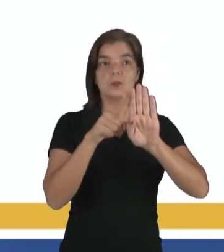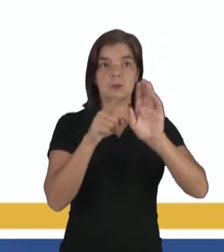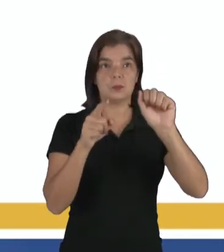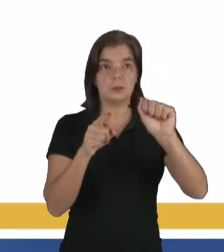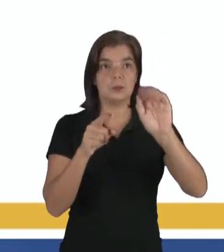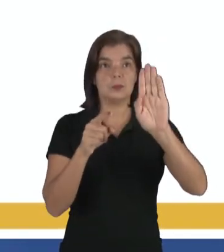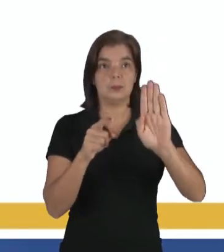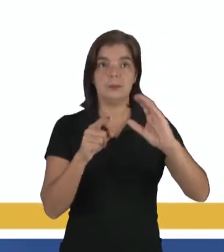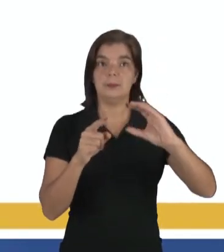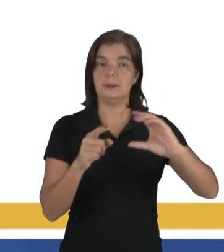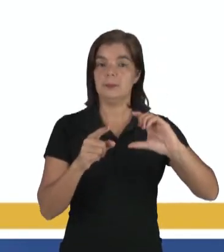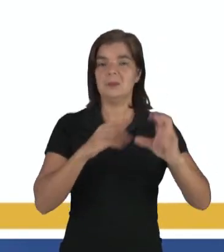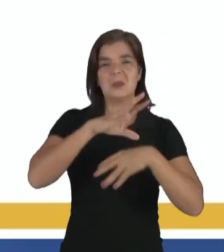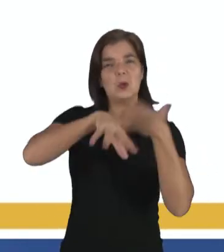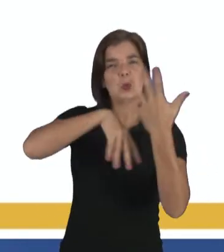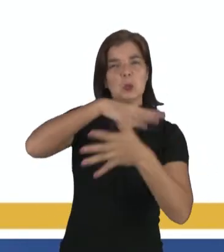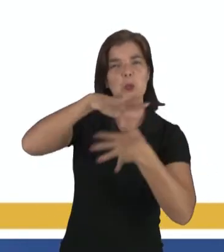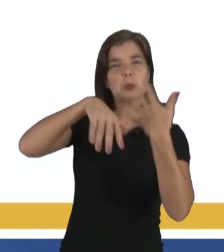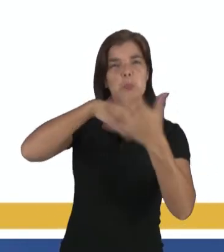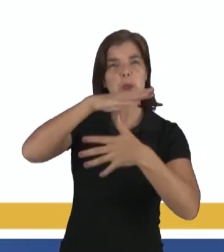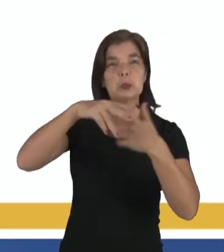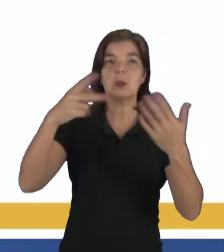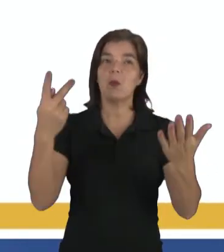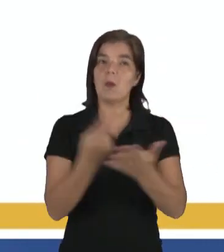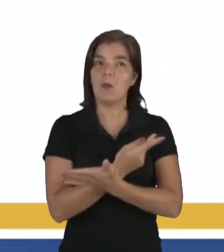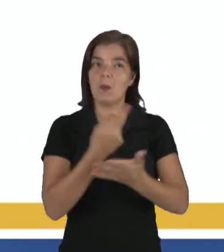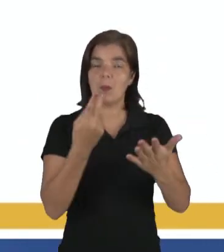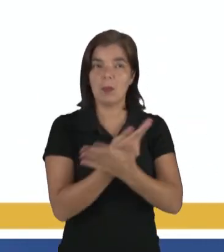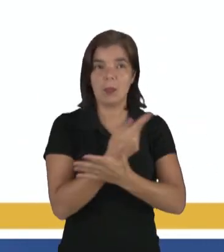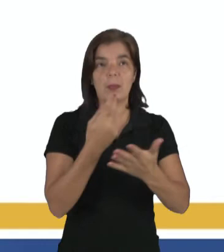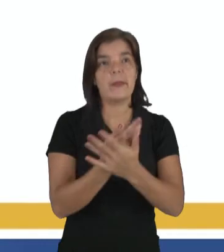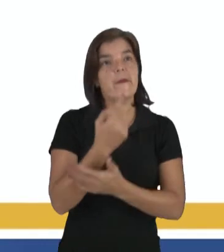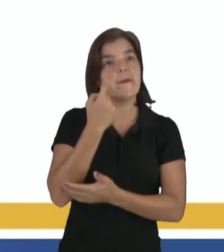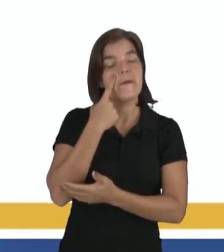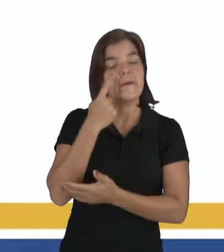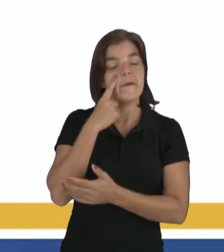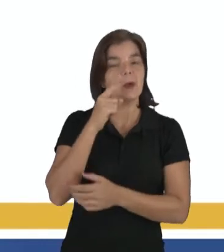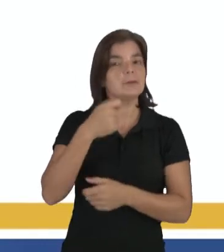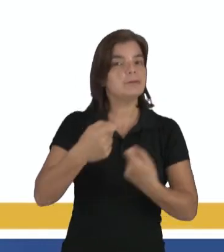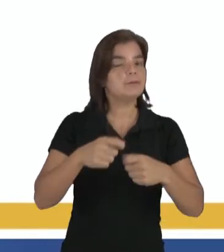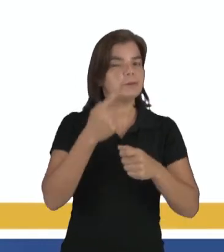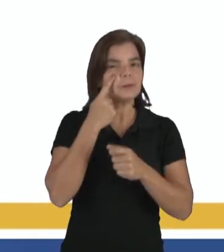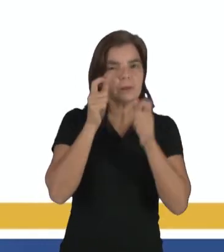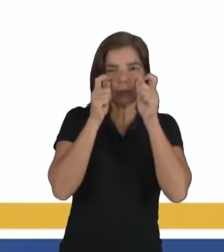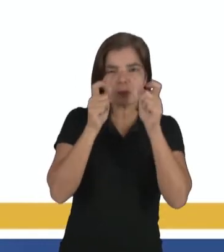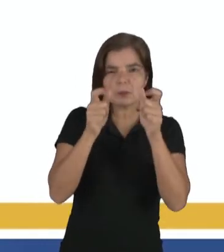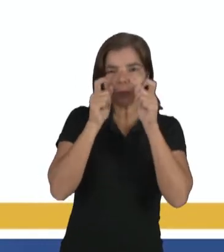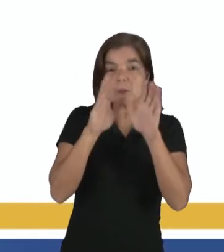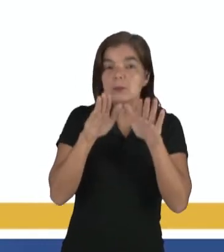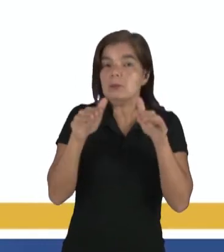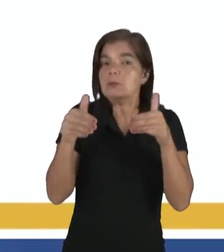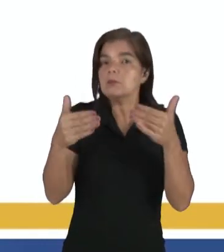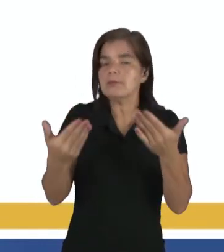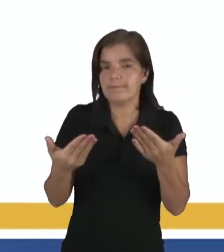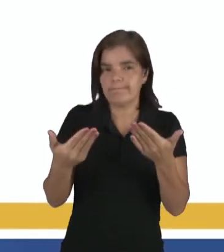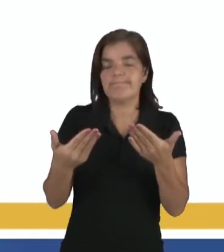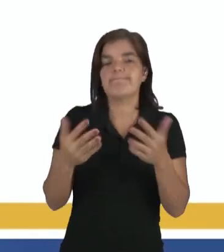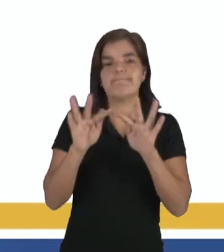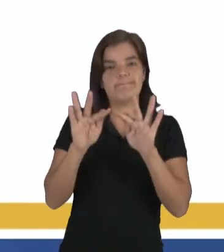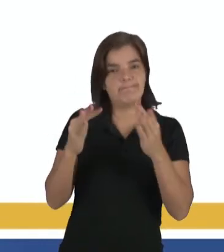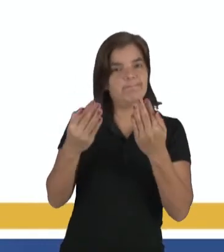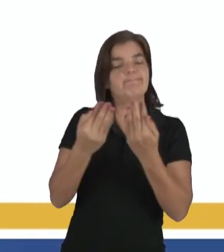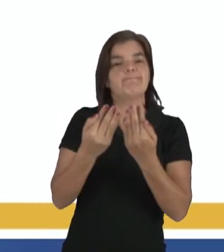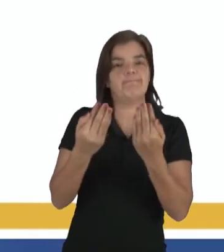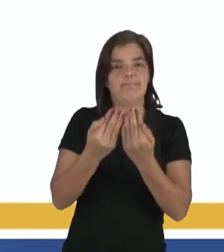Family members' porque as letras estão em ordem errada estão em ordem ao contrário Você precisa olhar e identificar de que